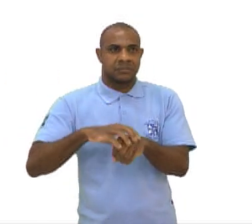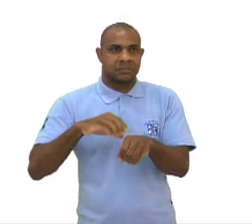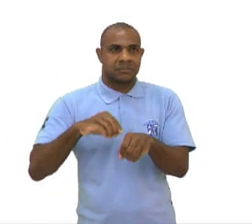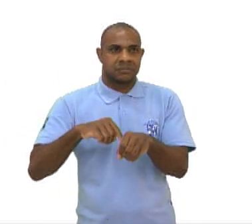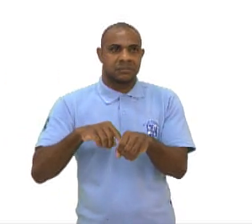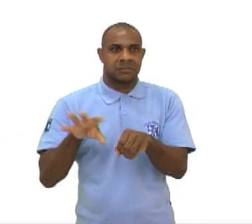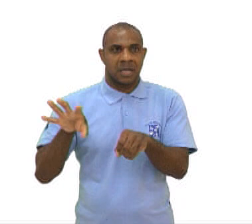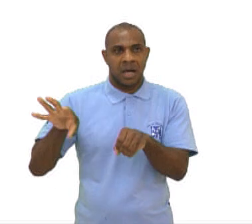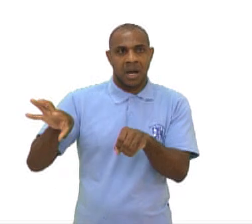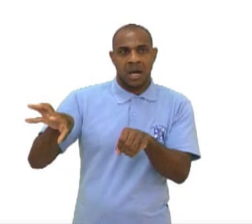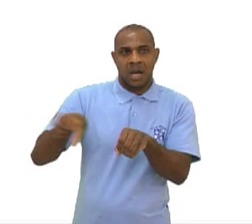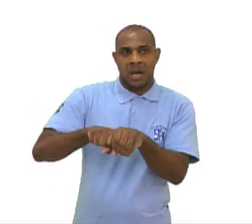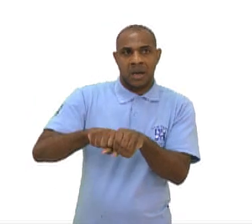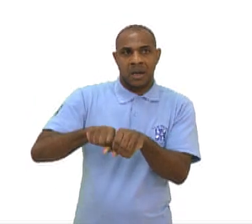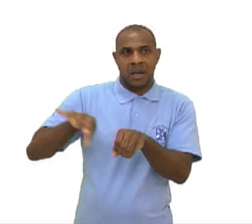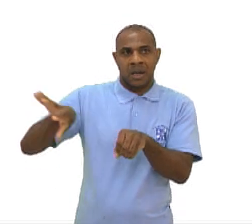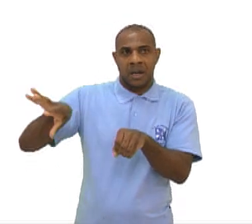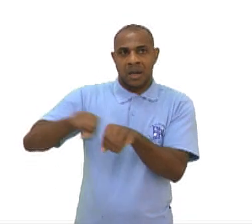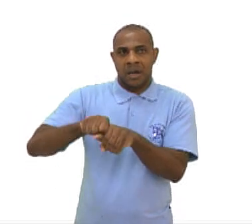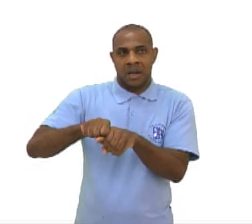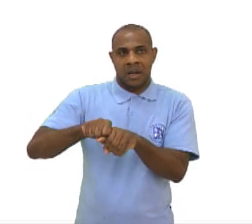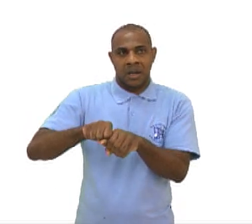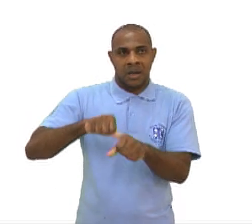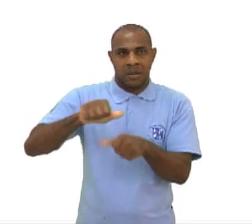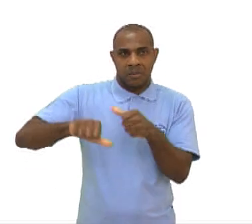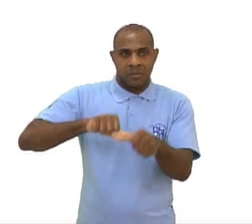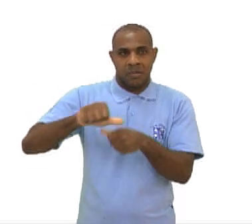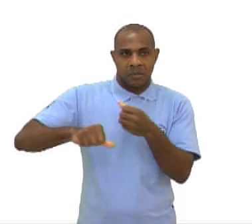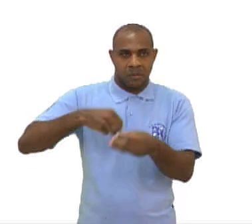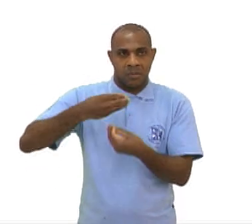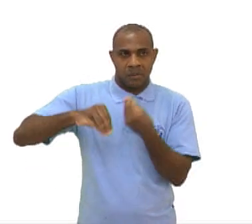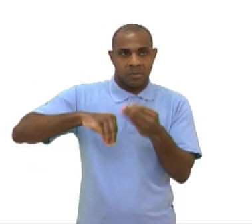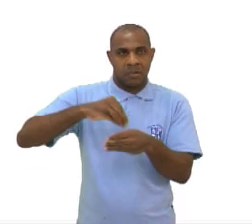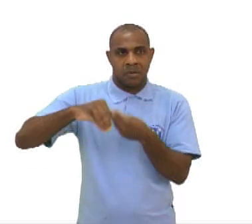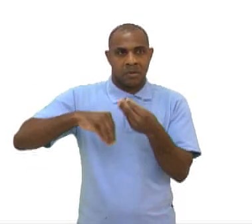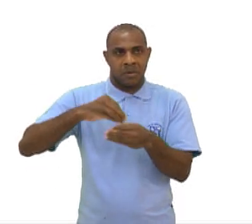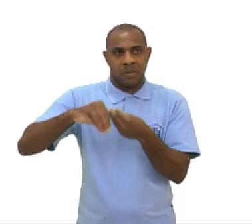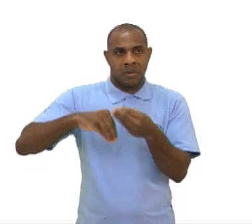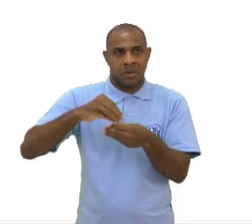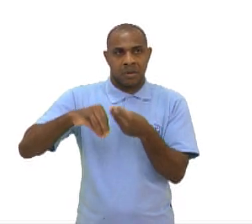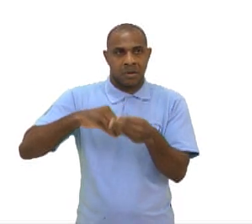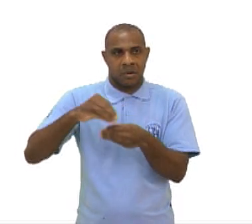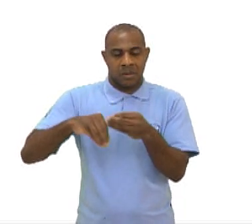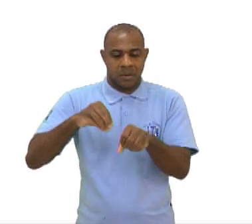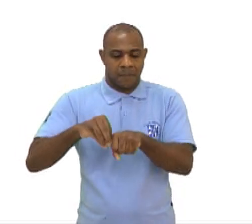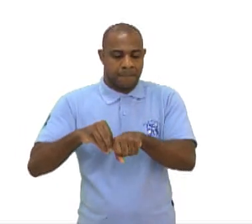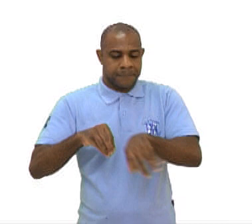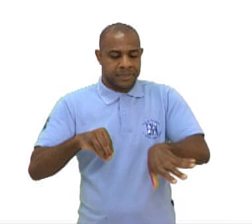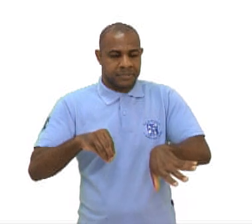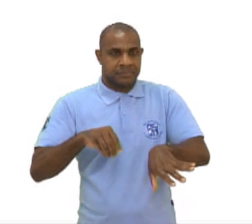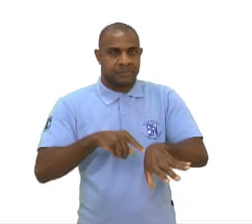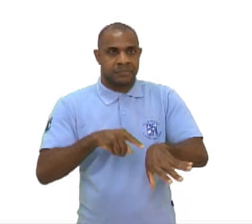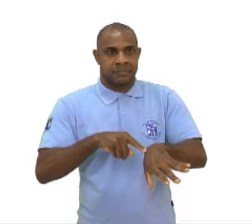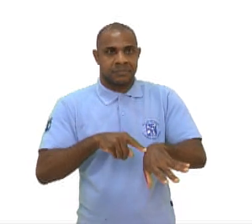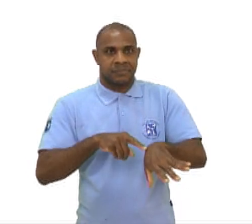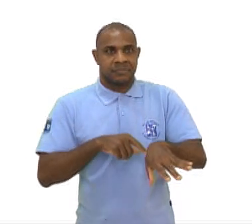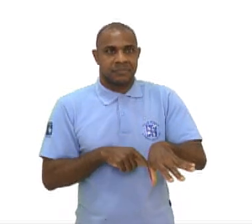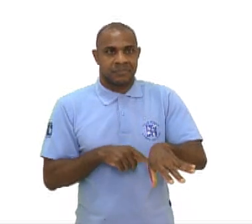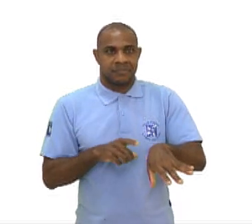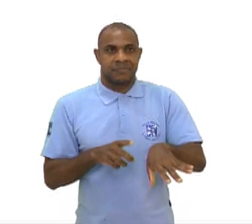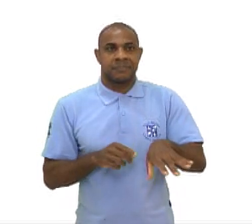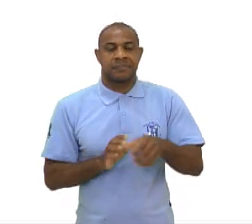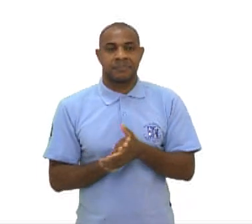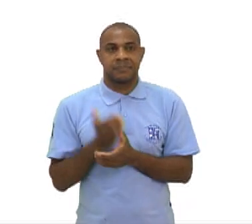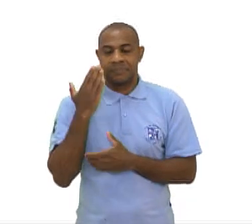beijinho, colocando ele para dentro, igual se ela estivesse fazendo um canudinho ali, né? E também não é fazendo um cocozinho de amônia, né? É só uma representação para você